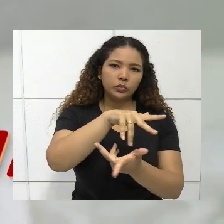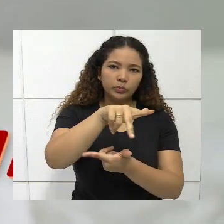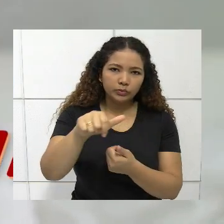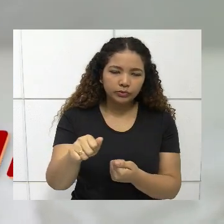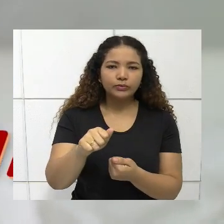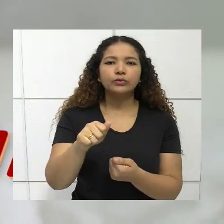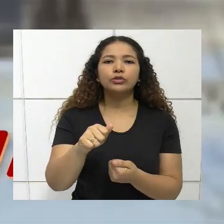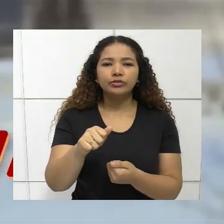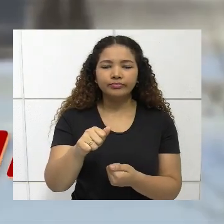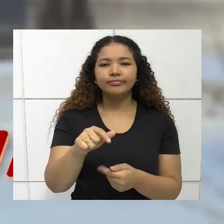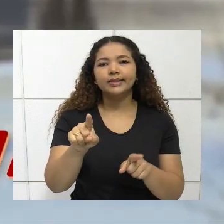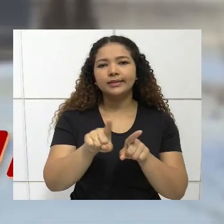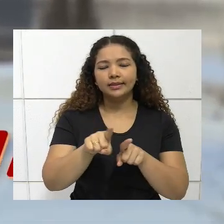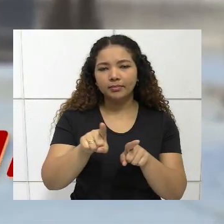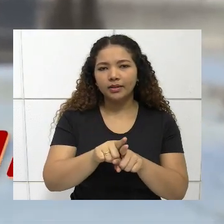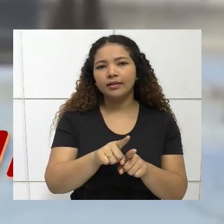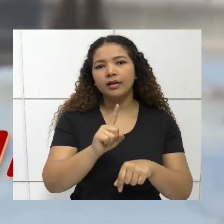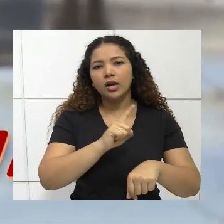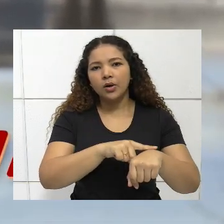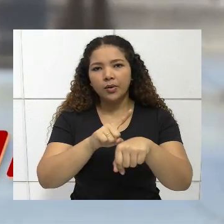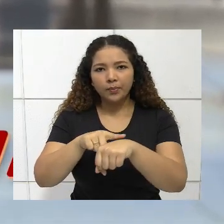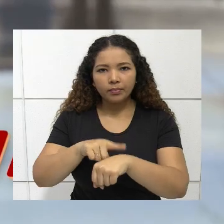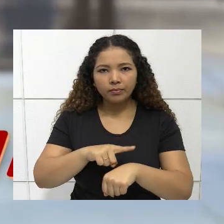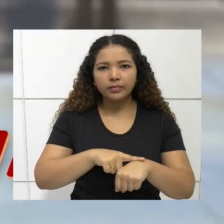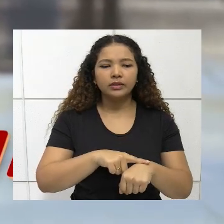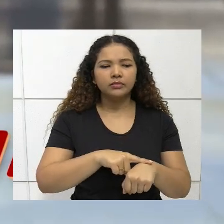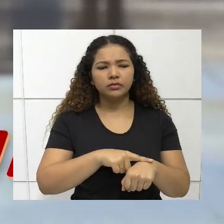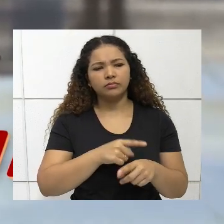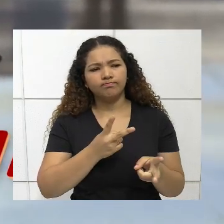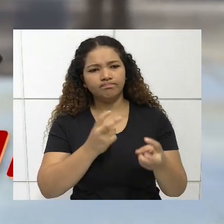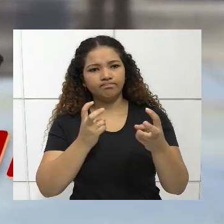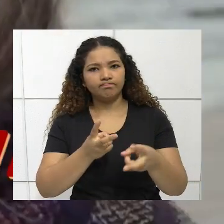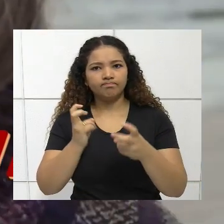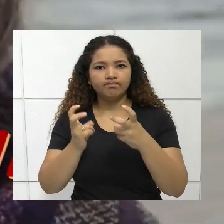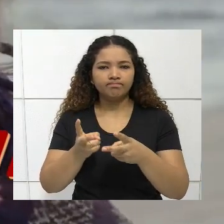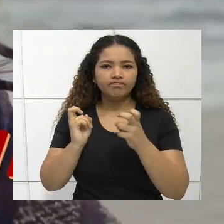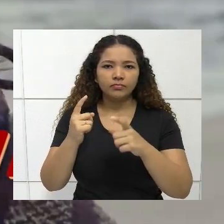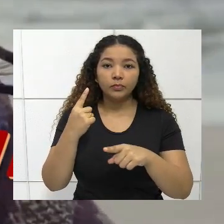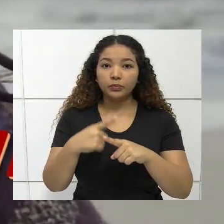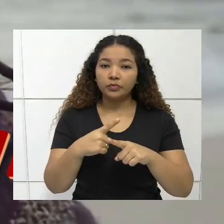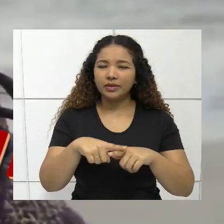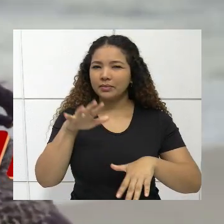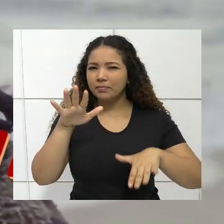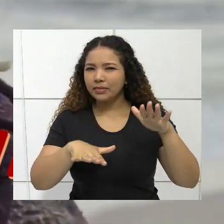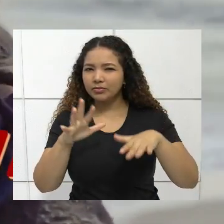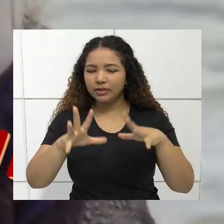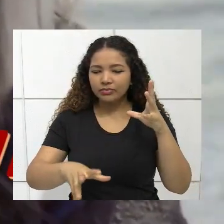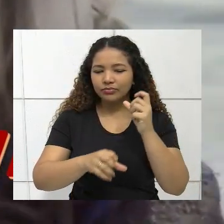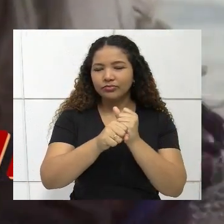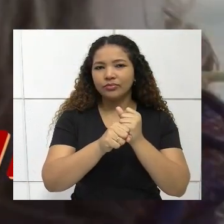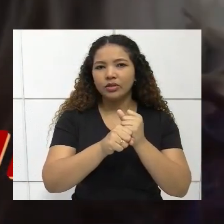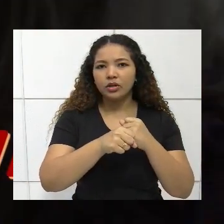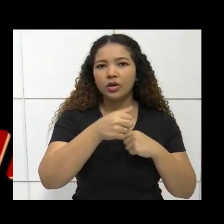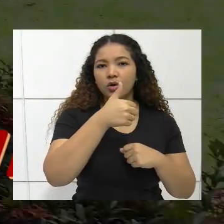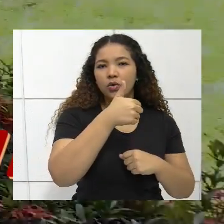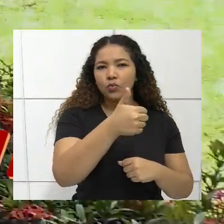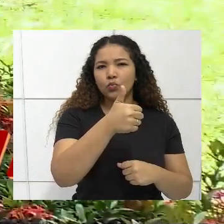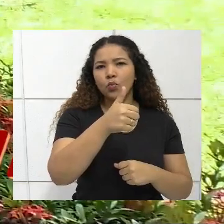contar com os episódios subnotificados, pois com isso estima-se mais de 1 milhão de